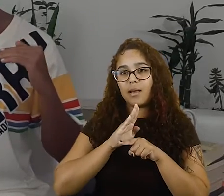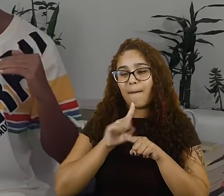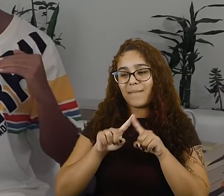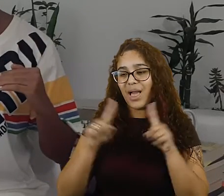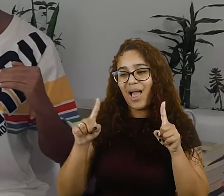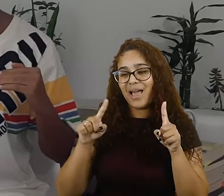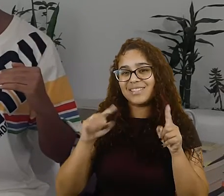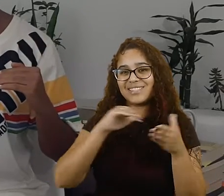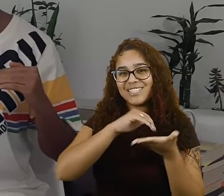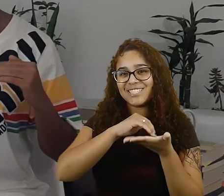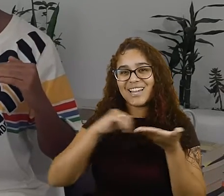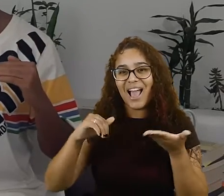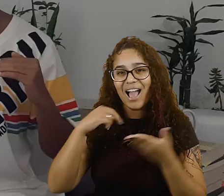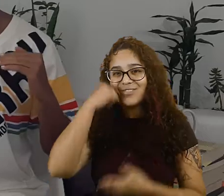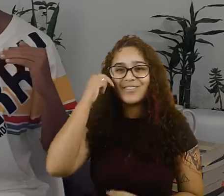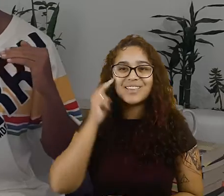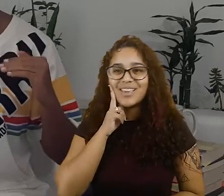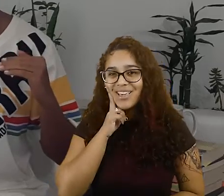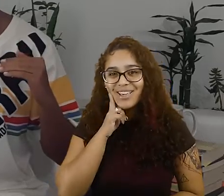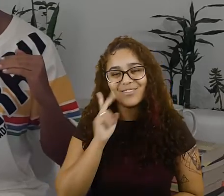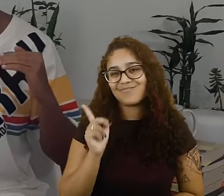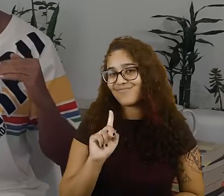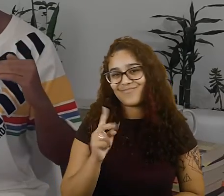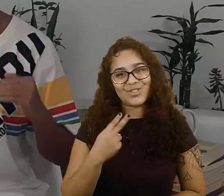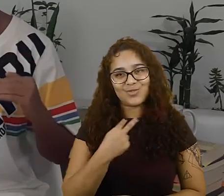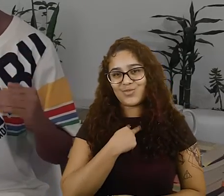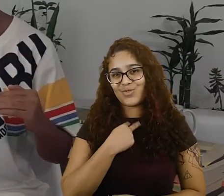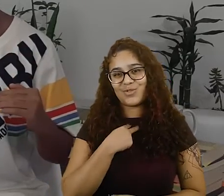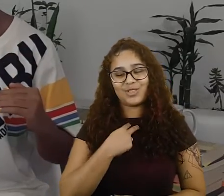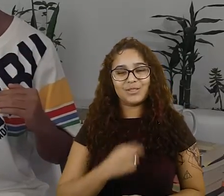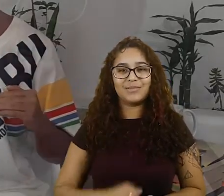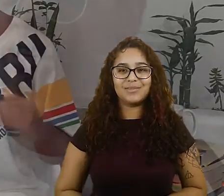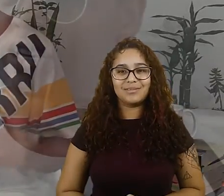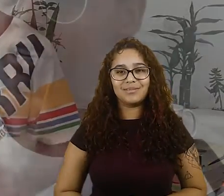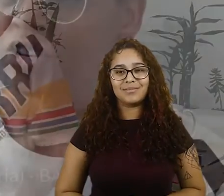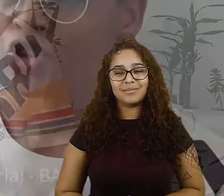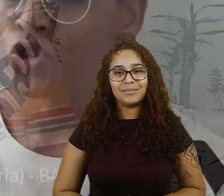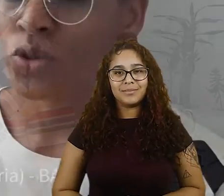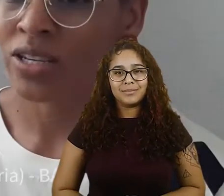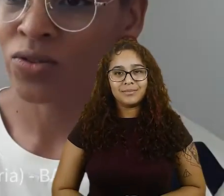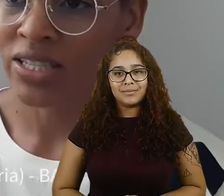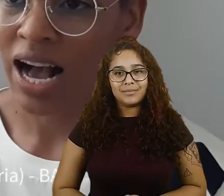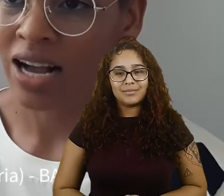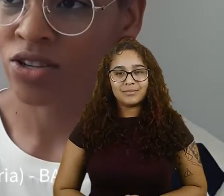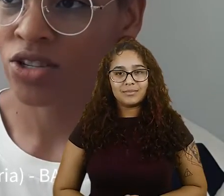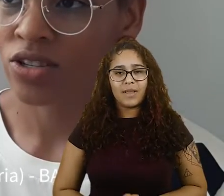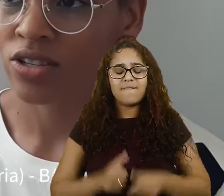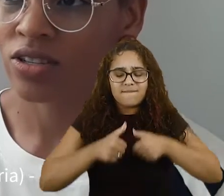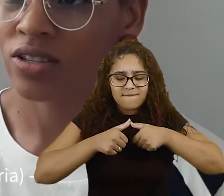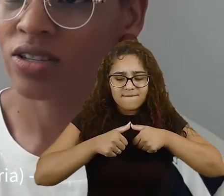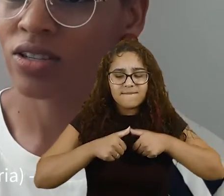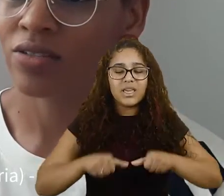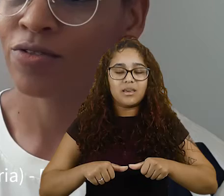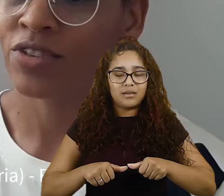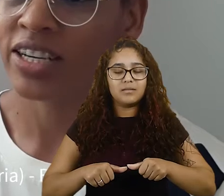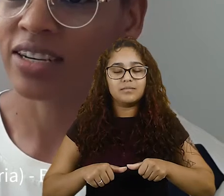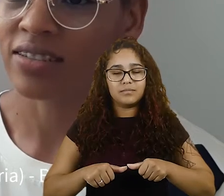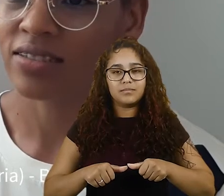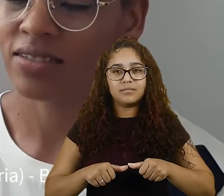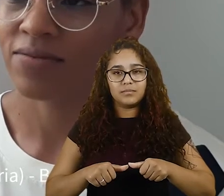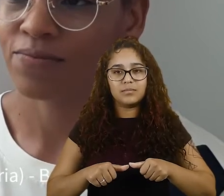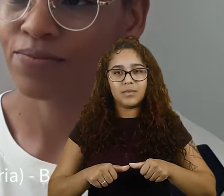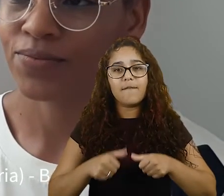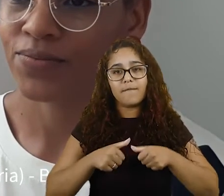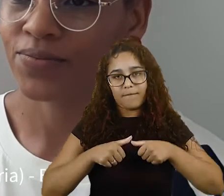literatura brasileira, sem pensarmos na cor dessa literatura. De Júlia Suzarte,